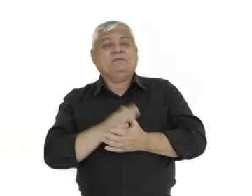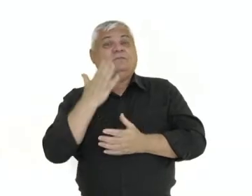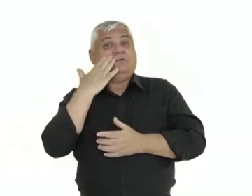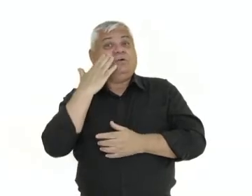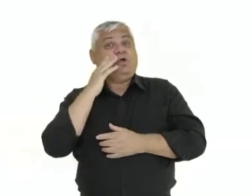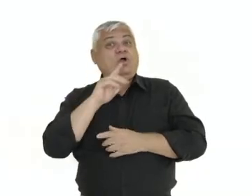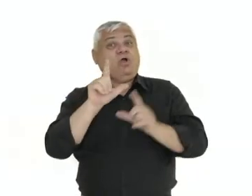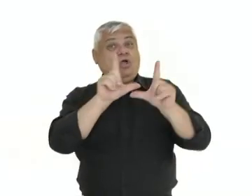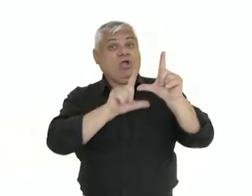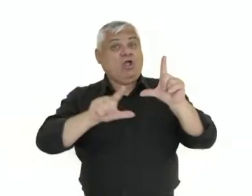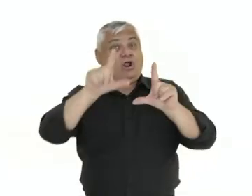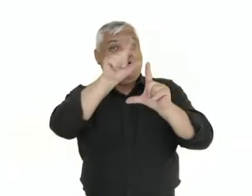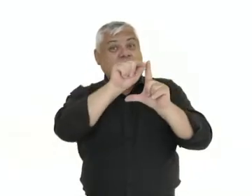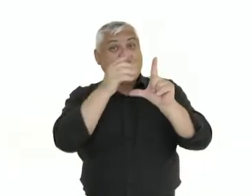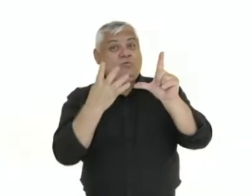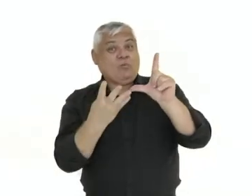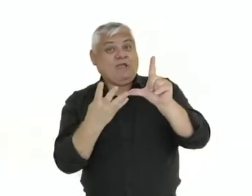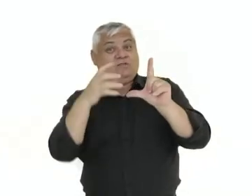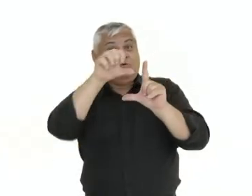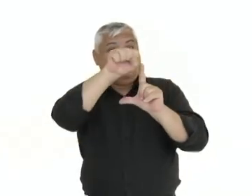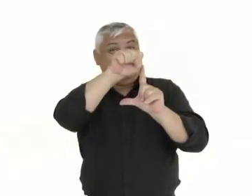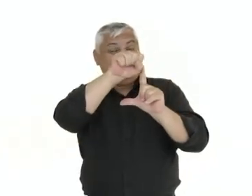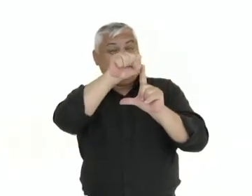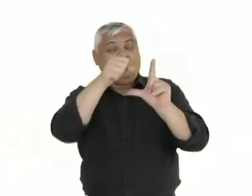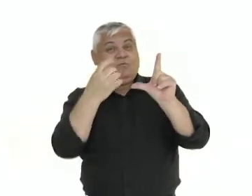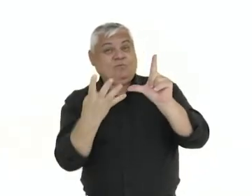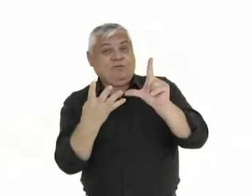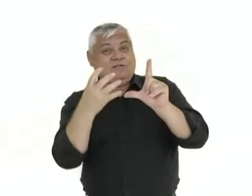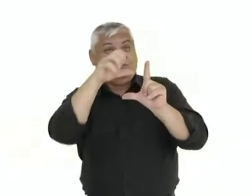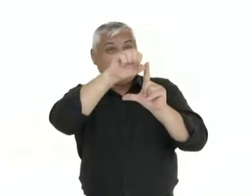Sabendo que log de 4,8 é